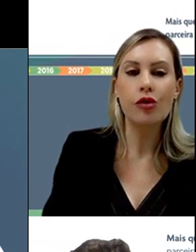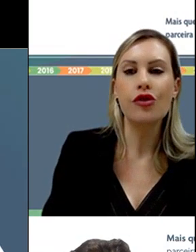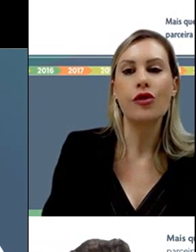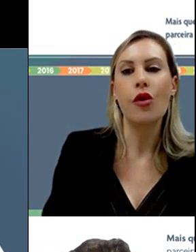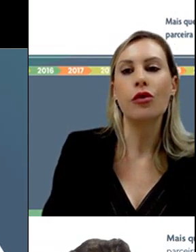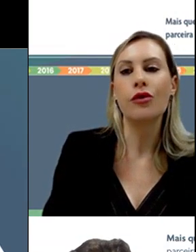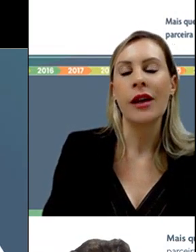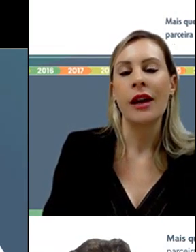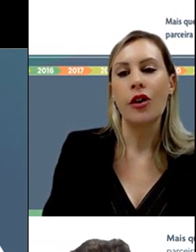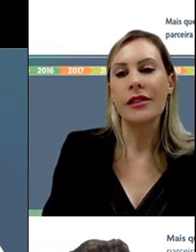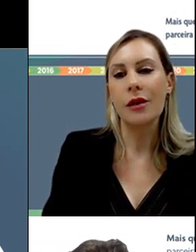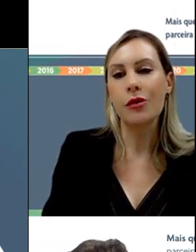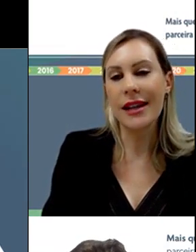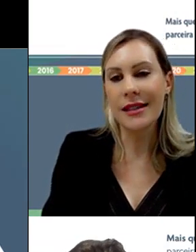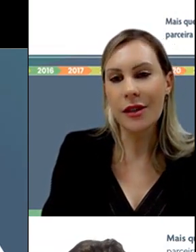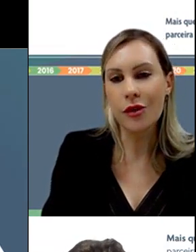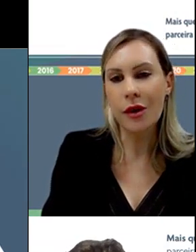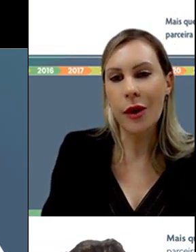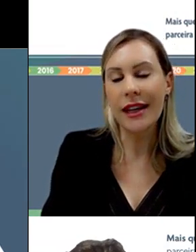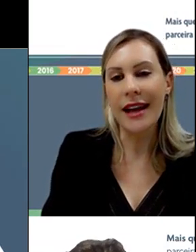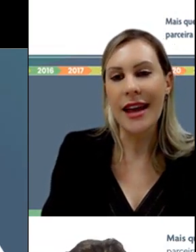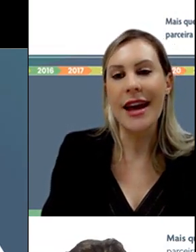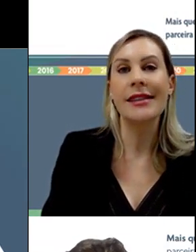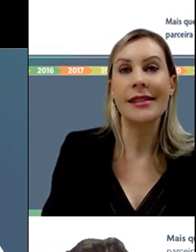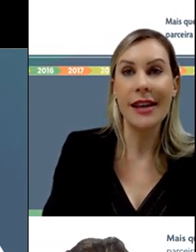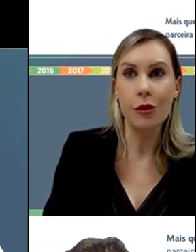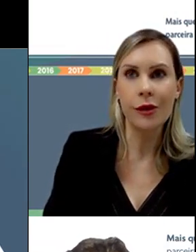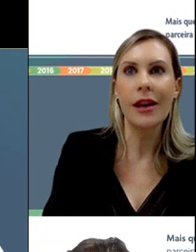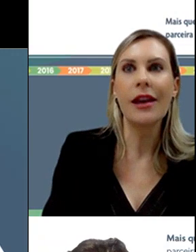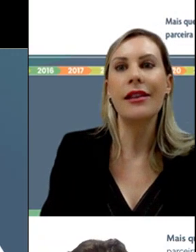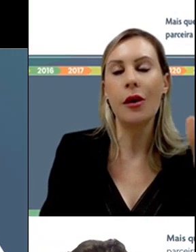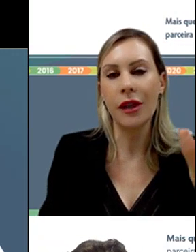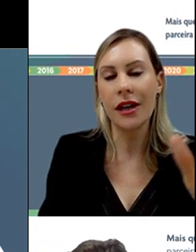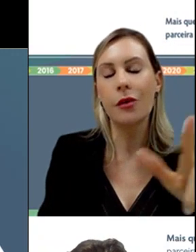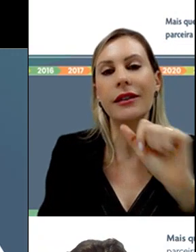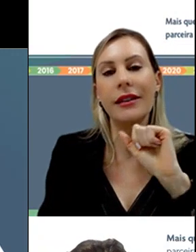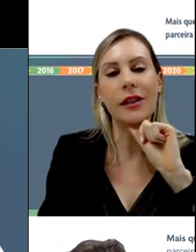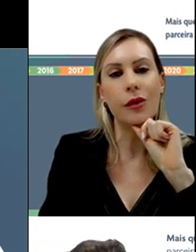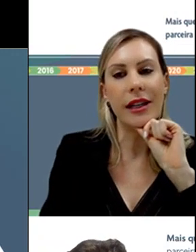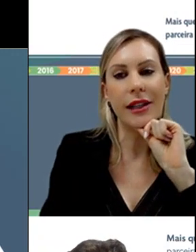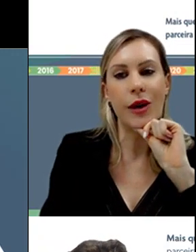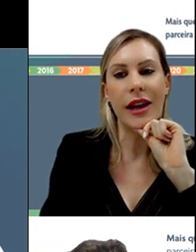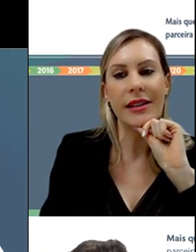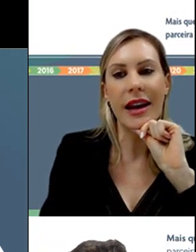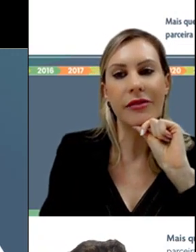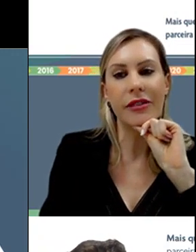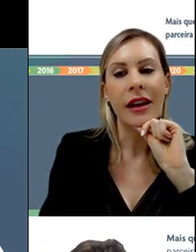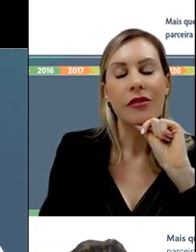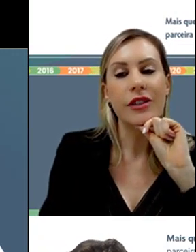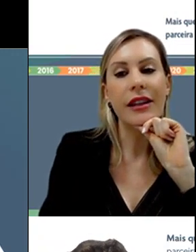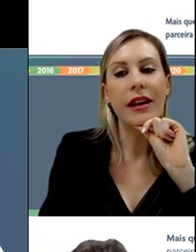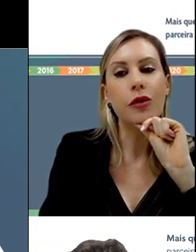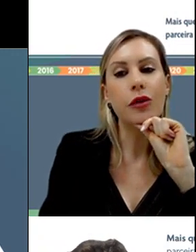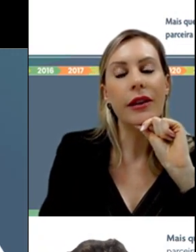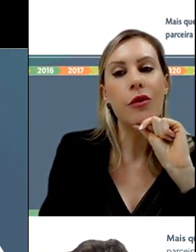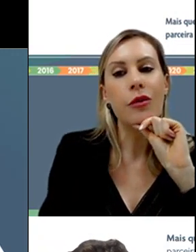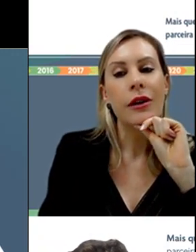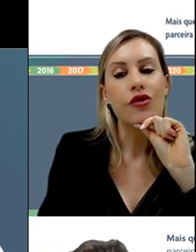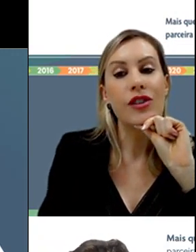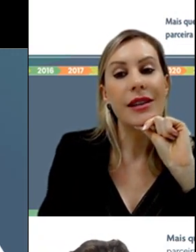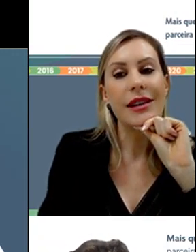de todos os descontos, nós temos R$ 340 seus e da União entrando ali na sua reserva, você tem